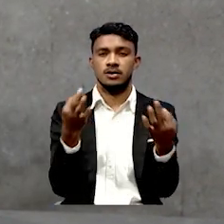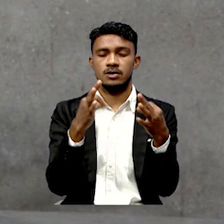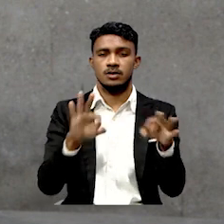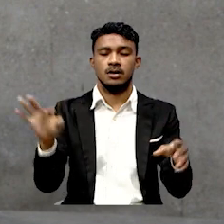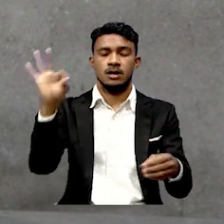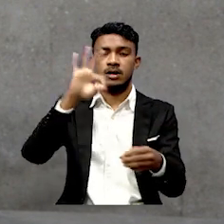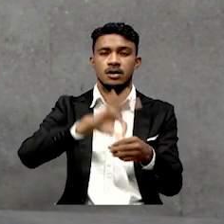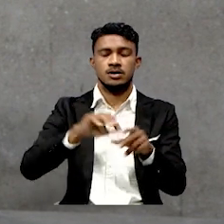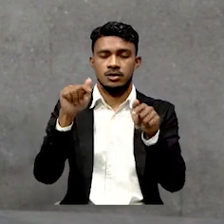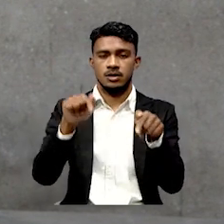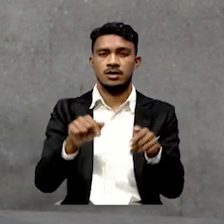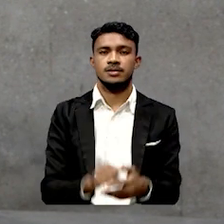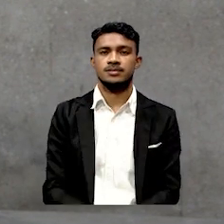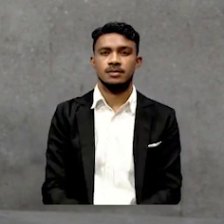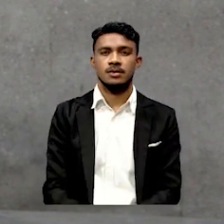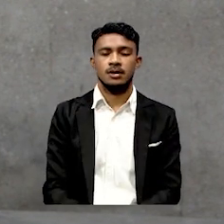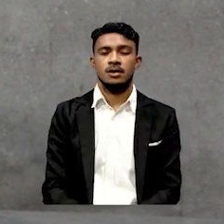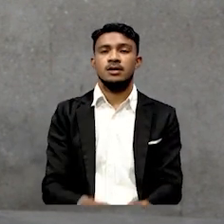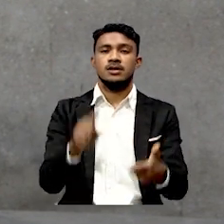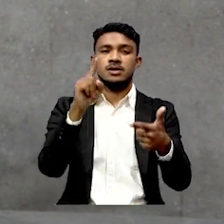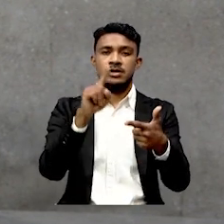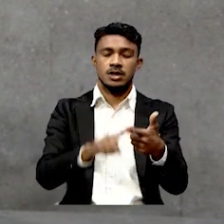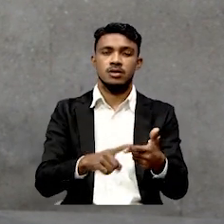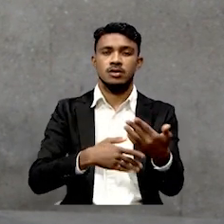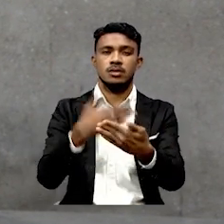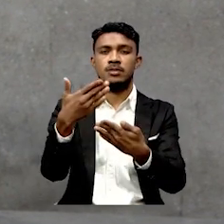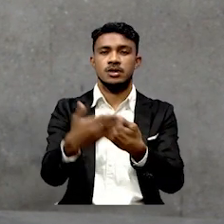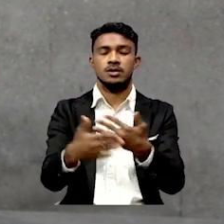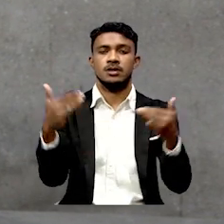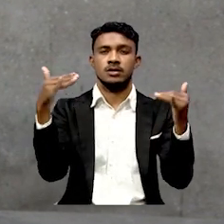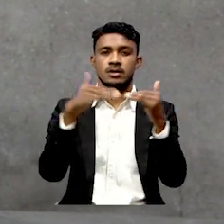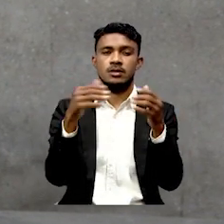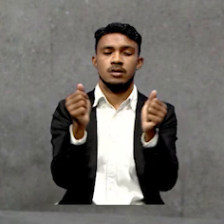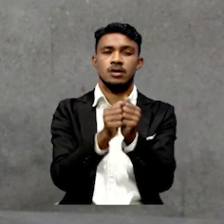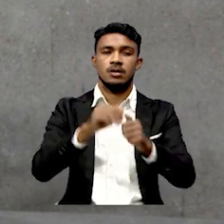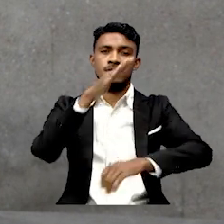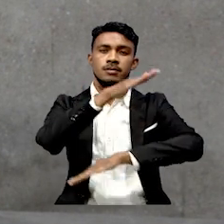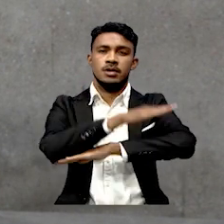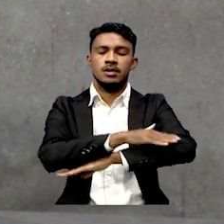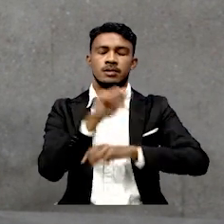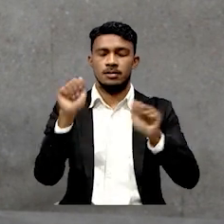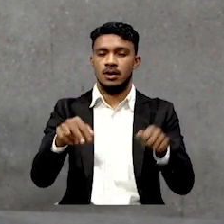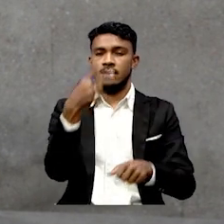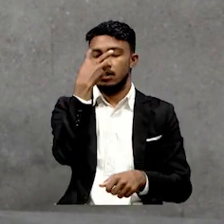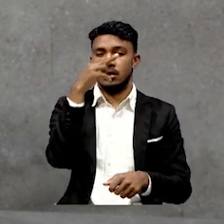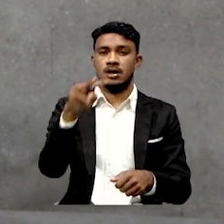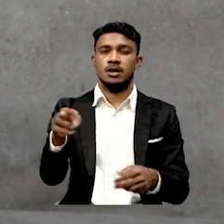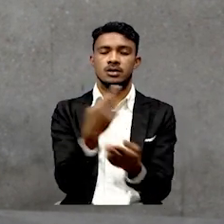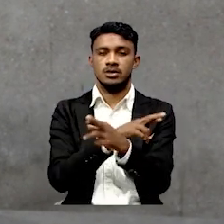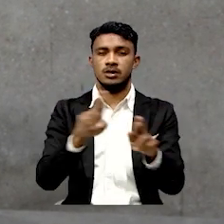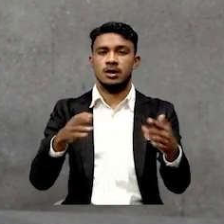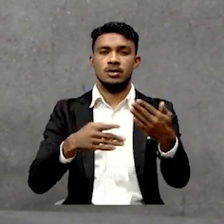ainda não é. Segundo passo, diálogo com a mesa para a solução da ONU.